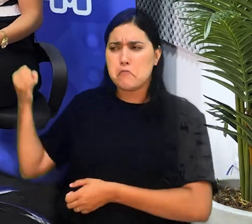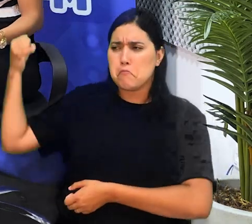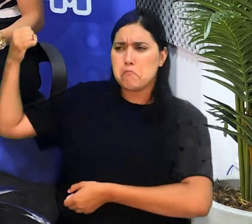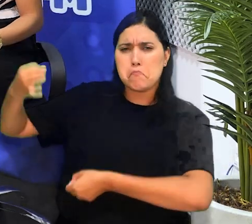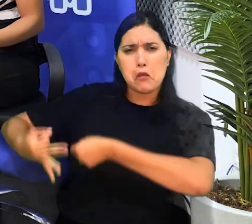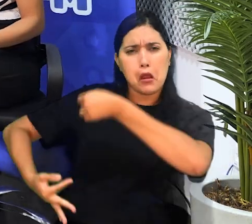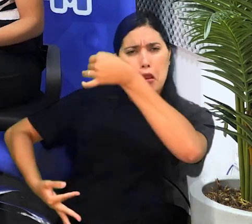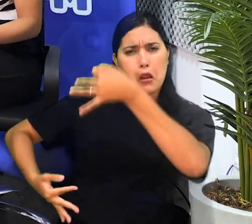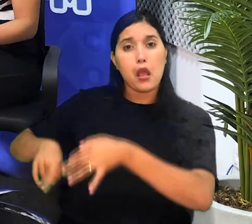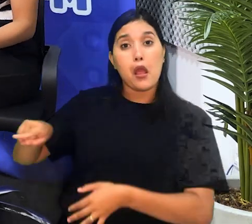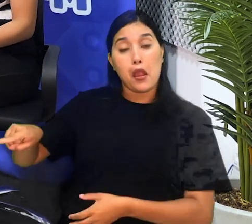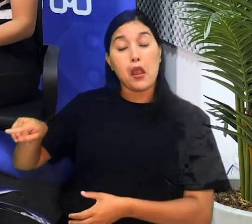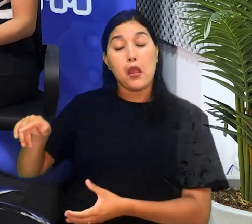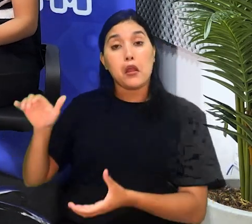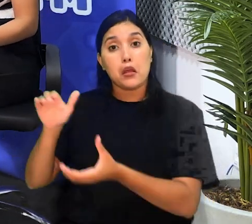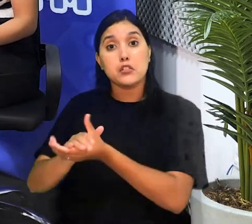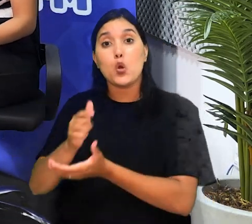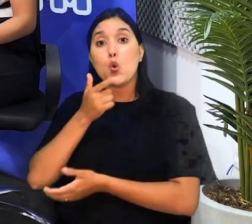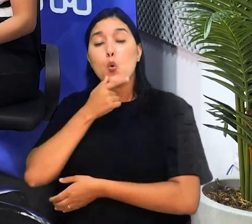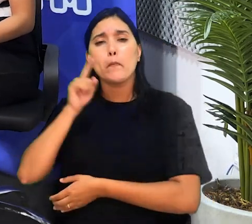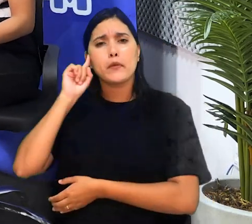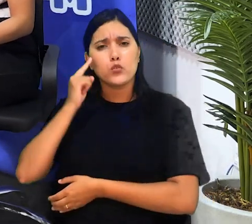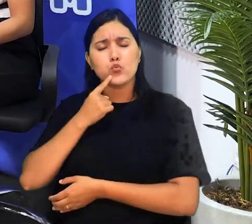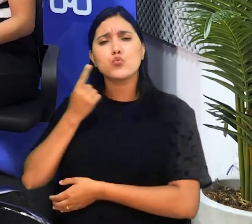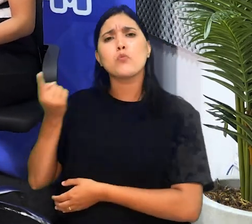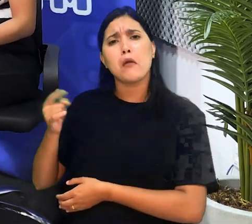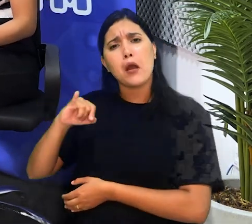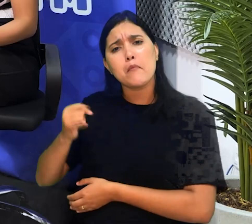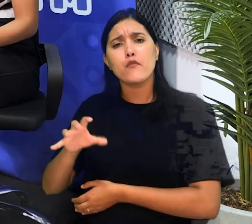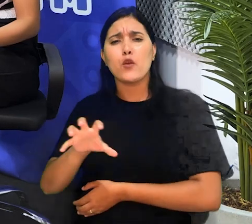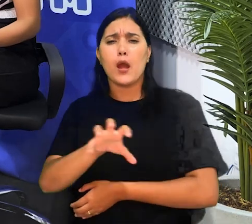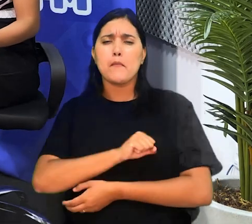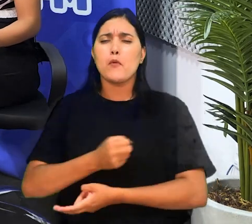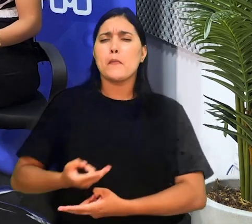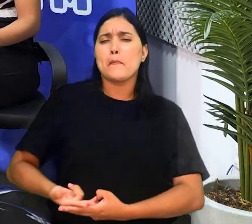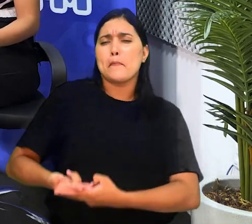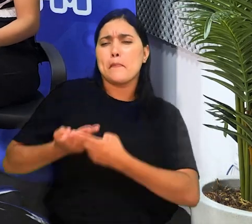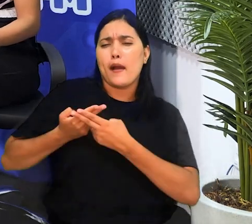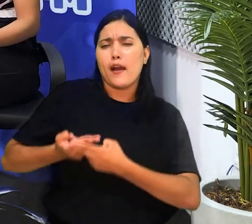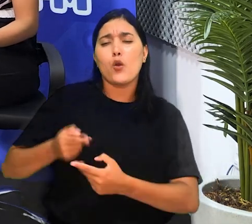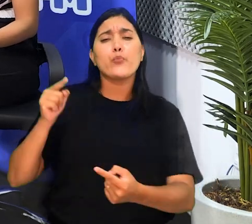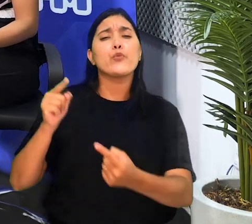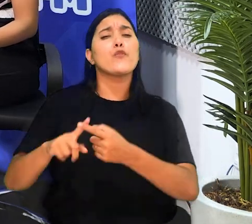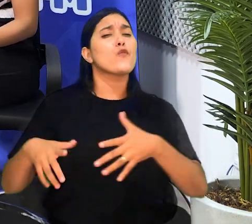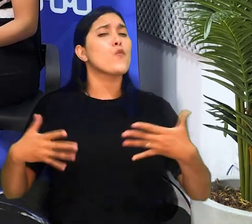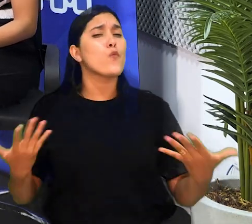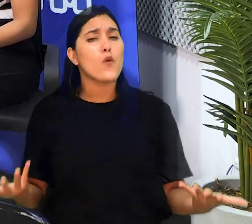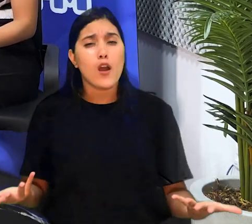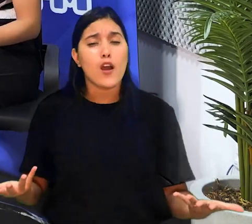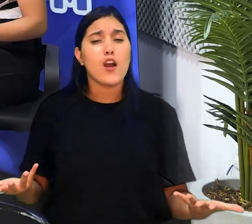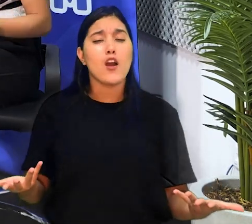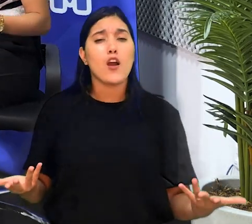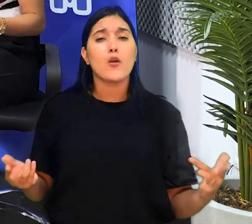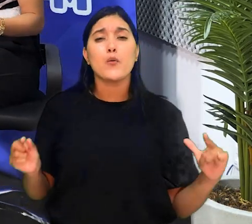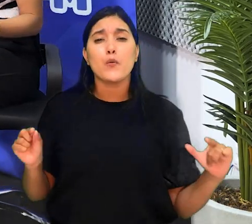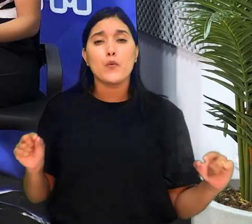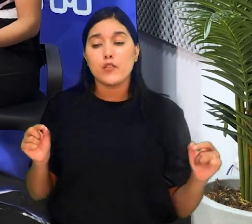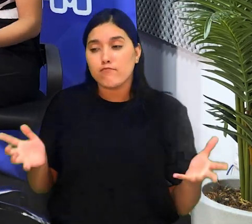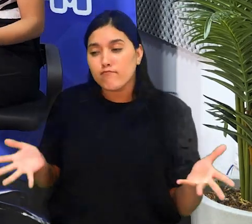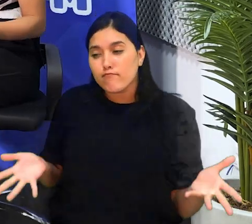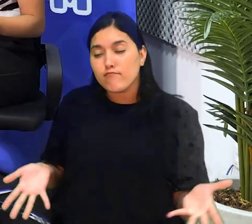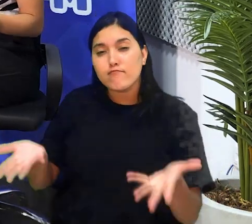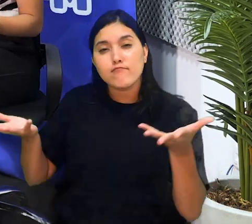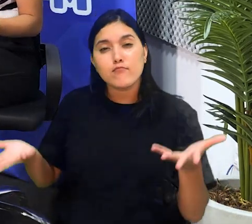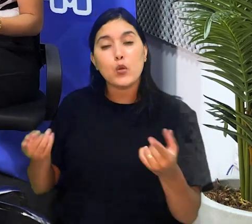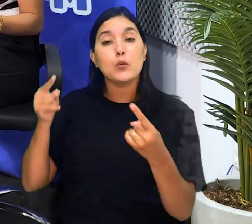Nós estamos ouvindo aqui um pouco da história da Vânia, né? Ela é casada com um surdo, mas que usou, né,